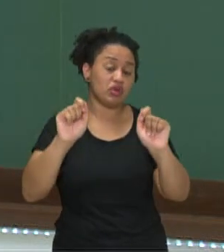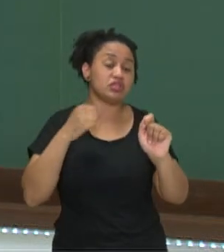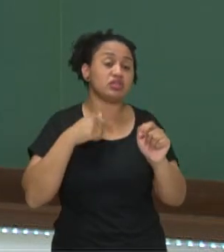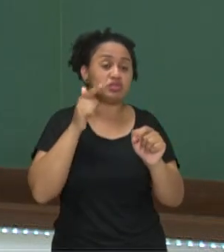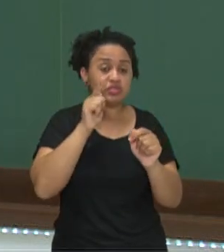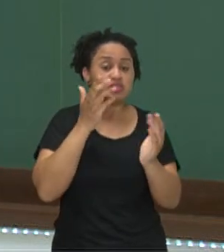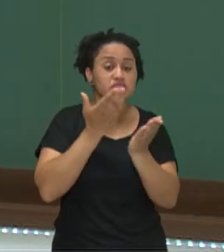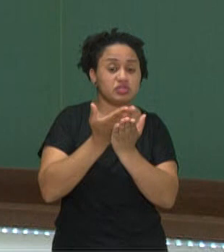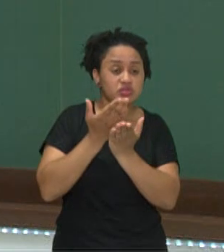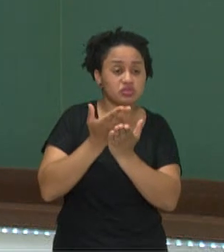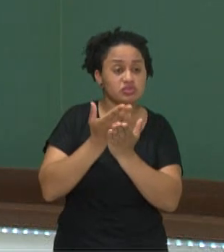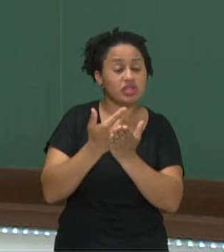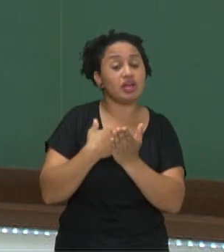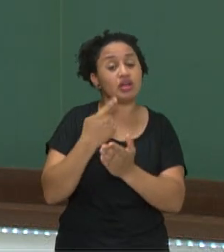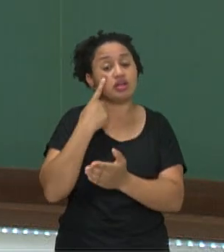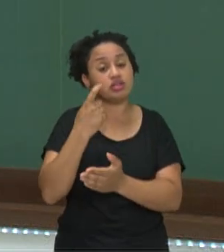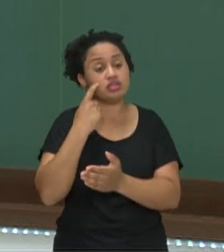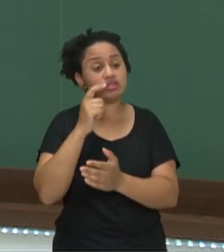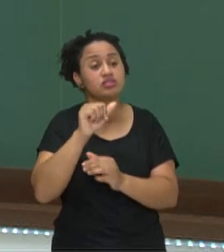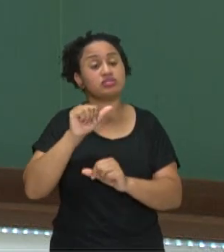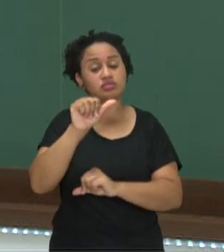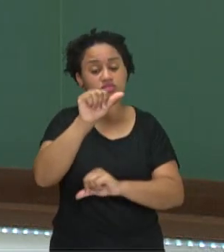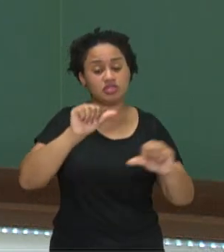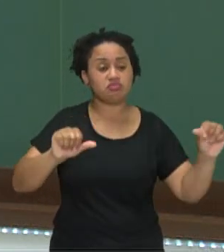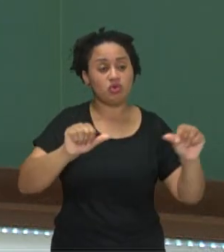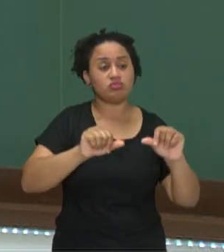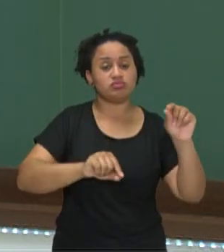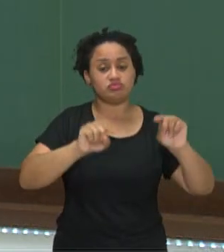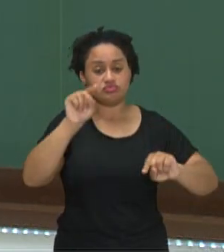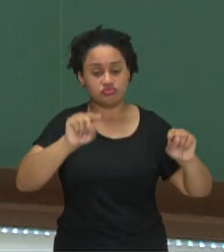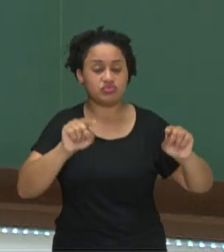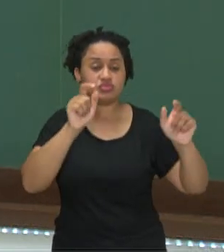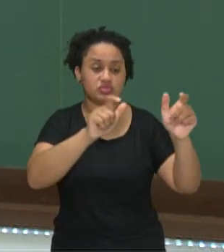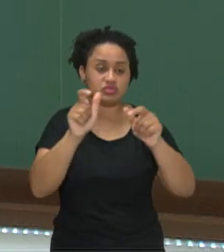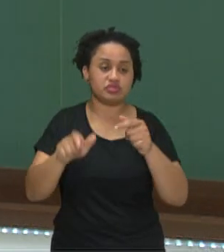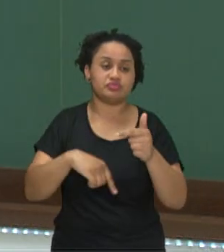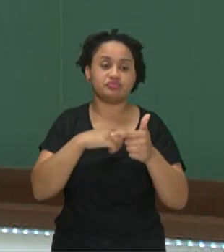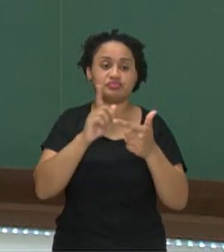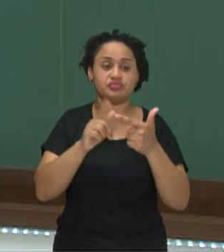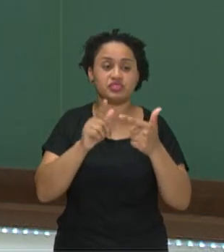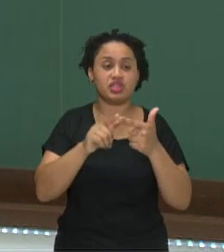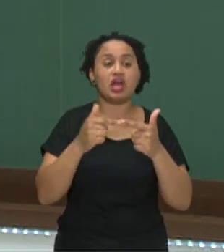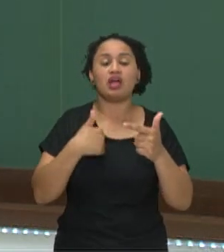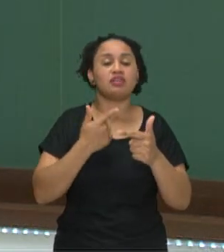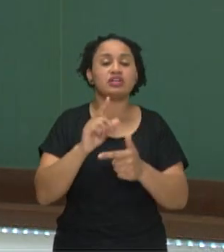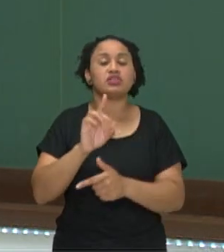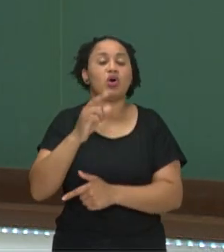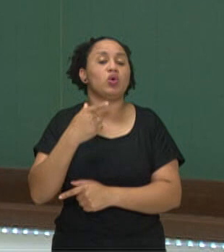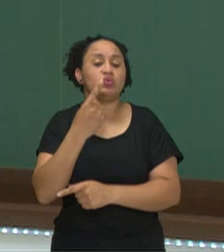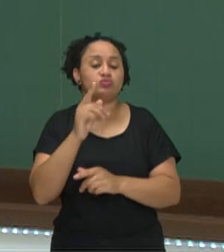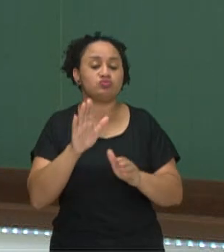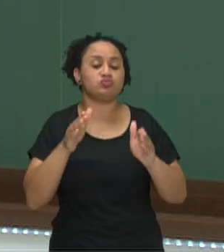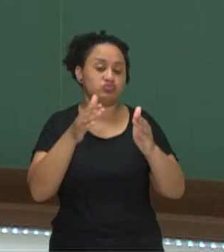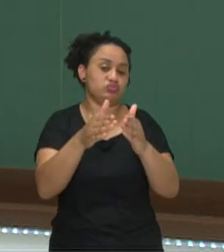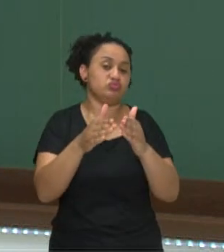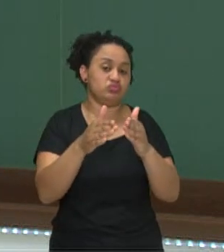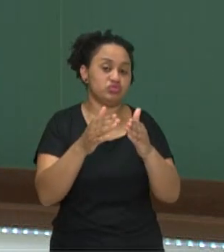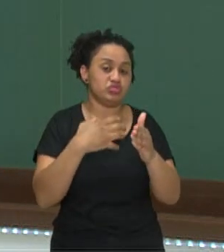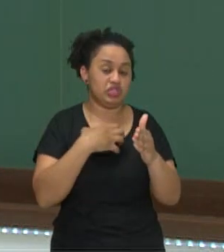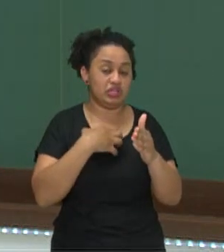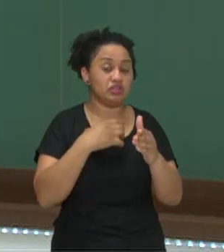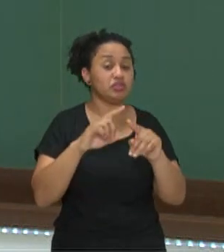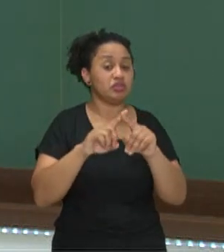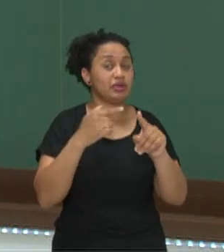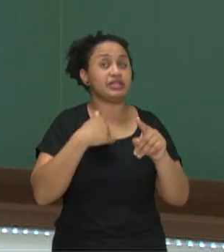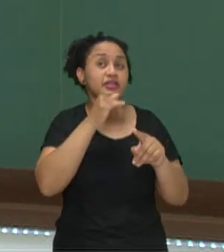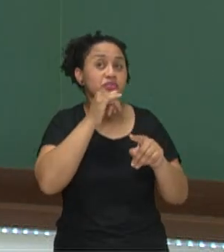seus estudos, é interessante que você alterne o teu ambiente. Trabalhe mais de um sentido. Por mais que a sua aprendizagem seja